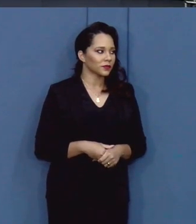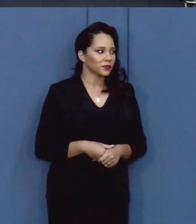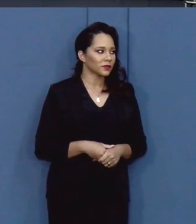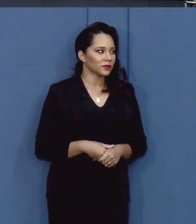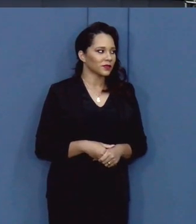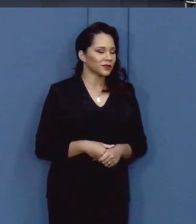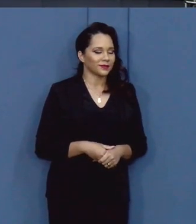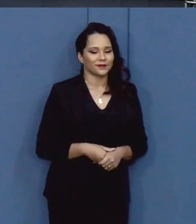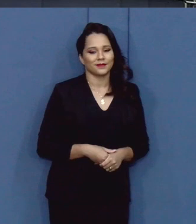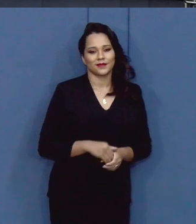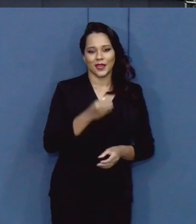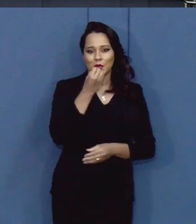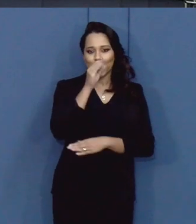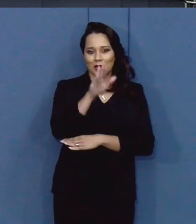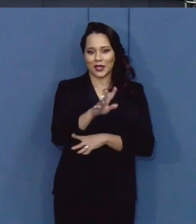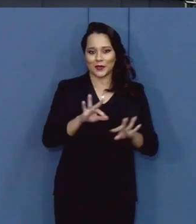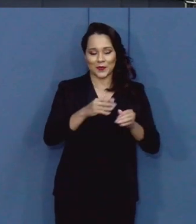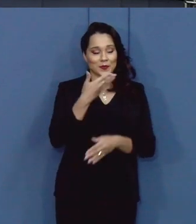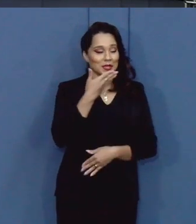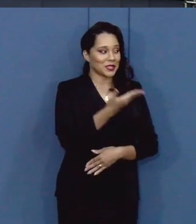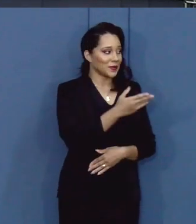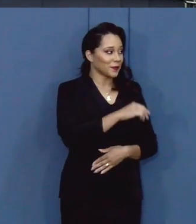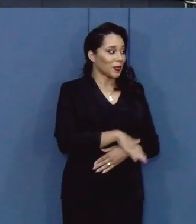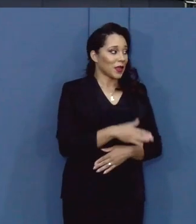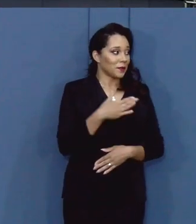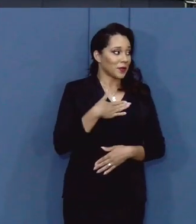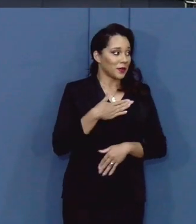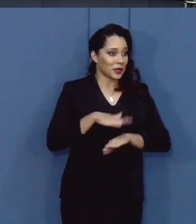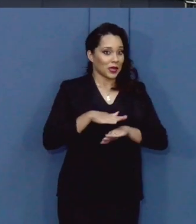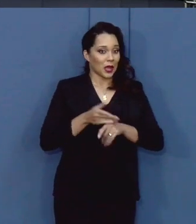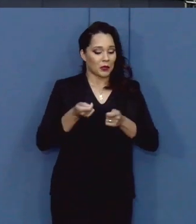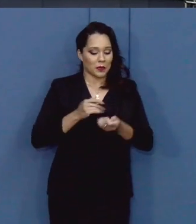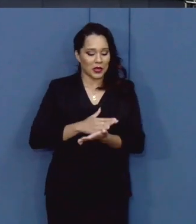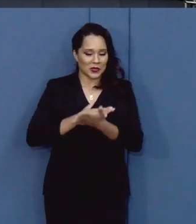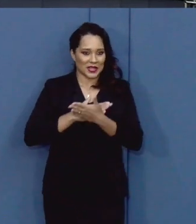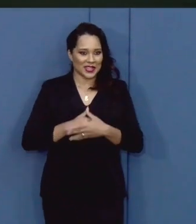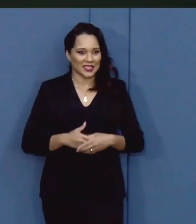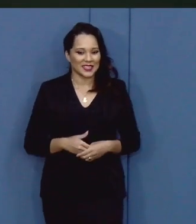A todos. Eu pedi aqui o Guilherme para me controlar um pouco o tempo.